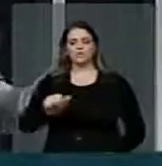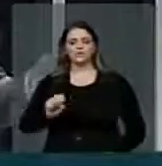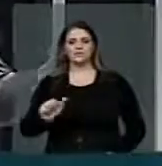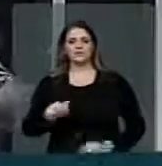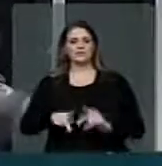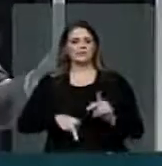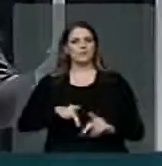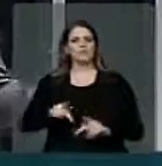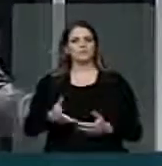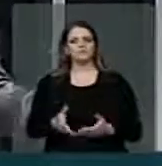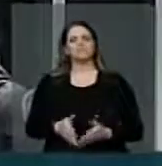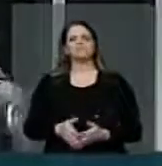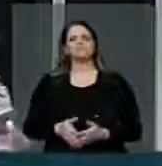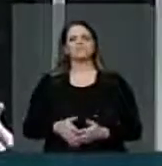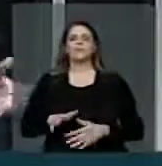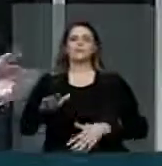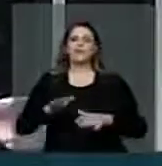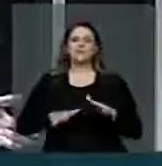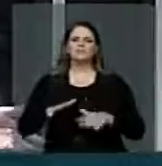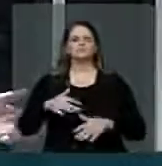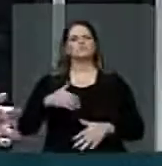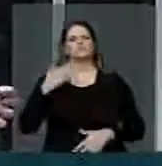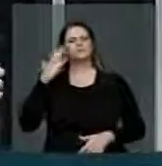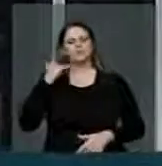muitas vezes somos levados a situações